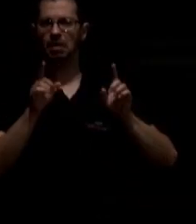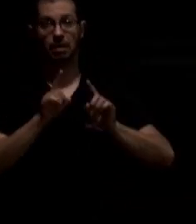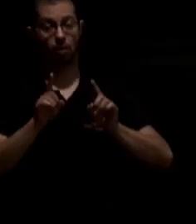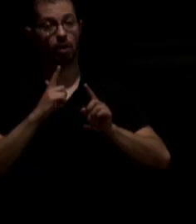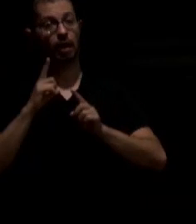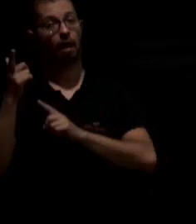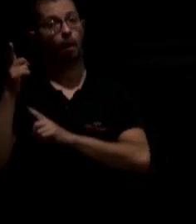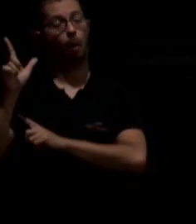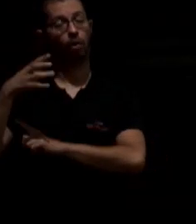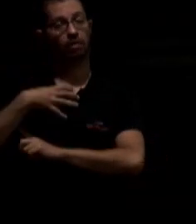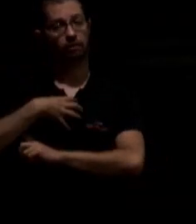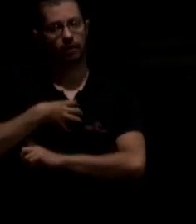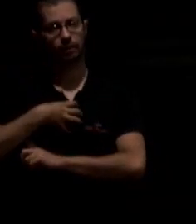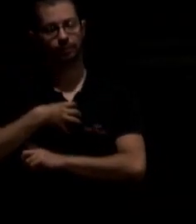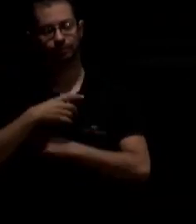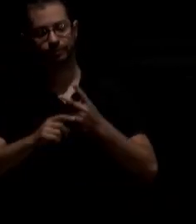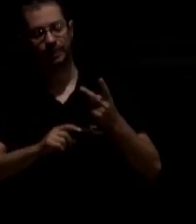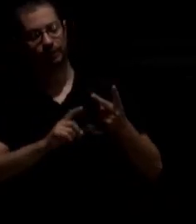institucionalizada, geralmente